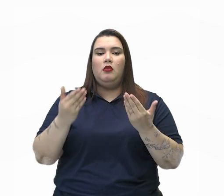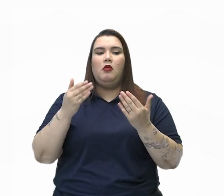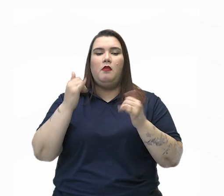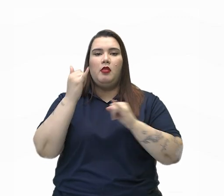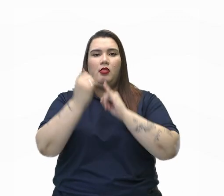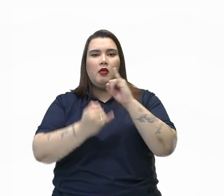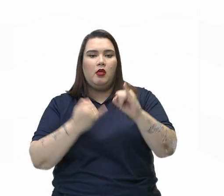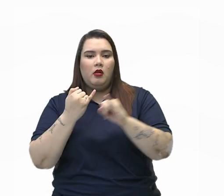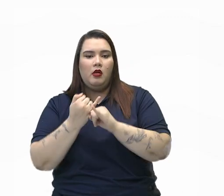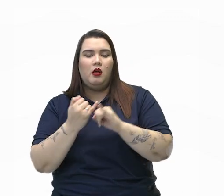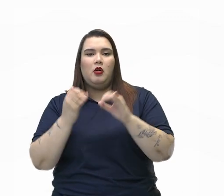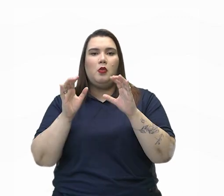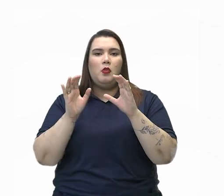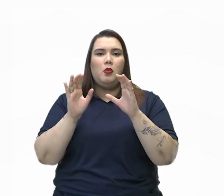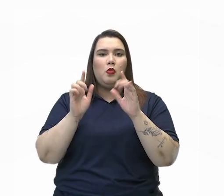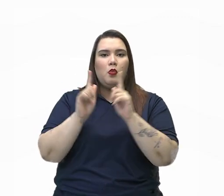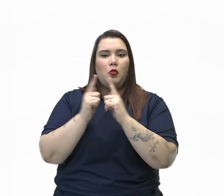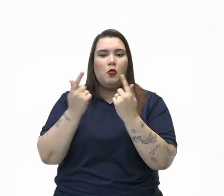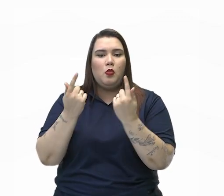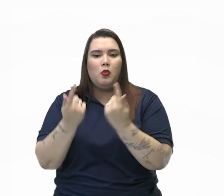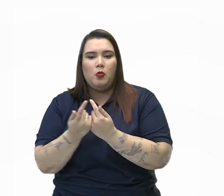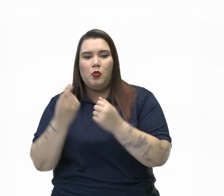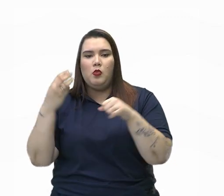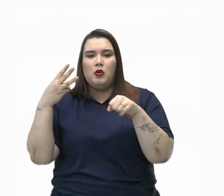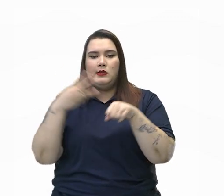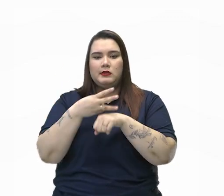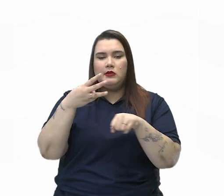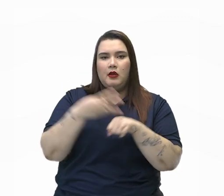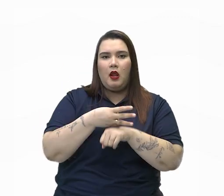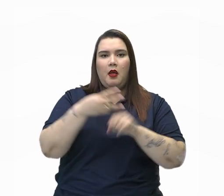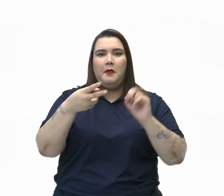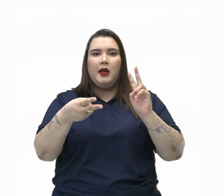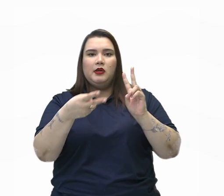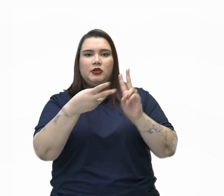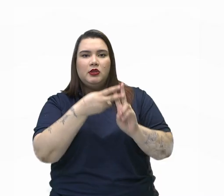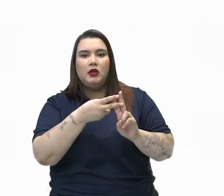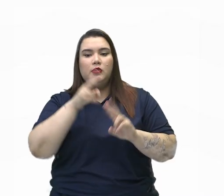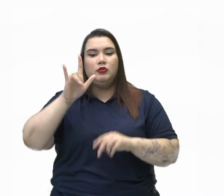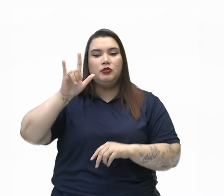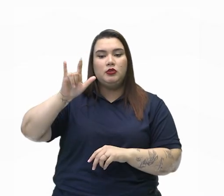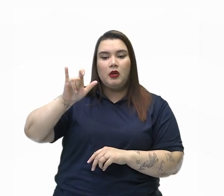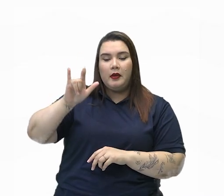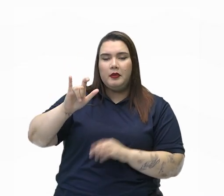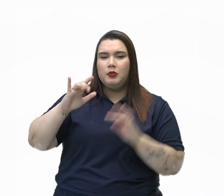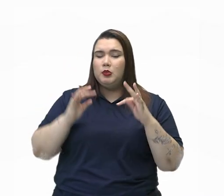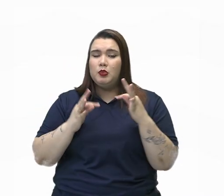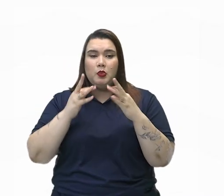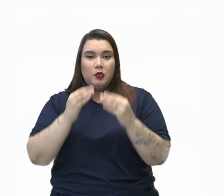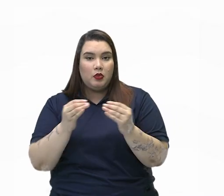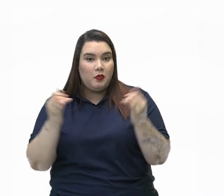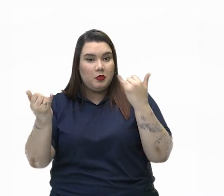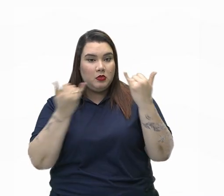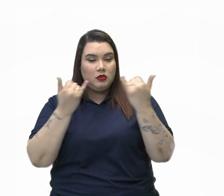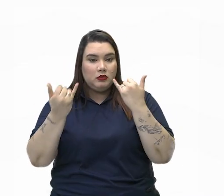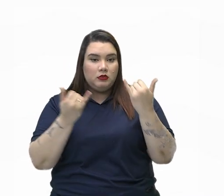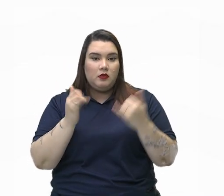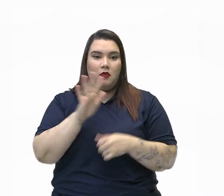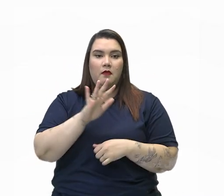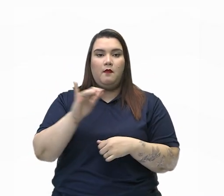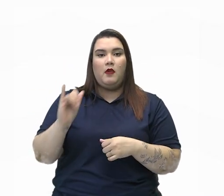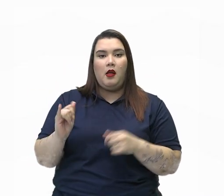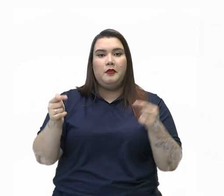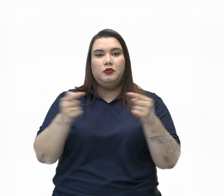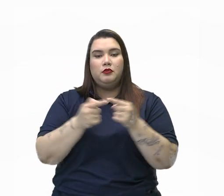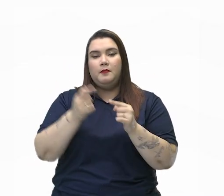fóruns, grupos, hashtags de compartilhamento, tudo isso vai vir como uma